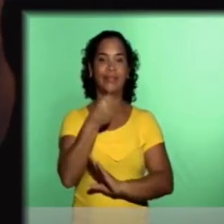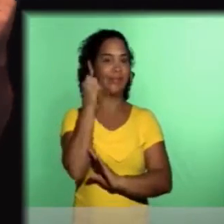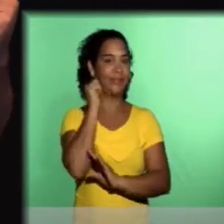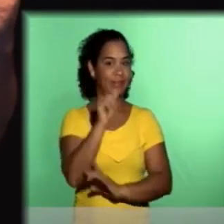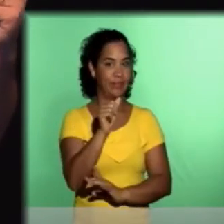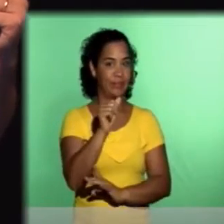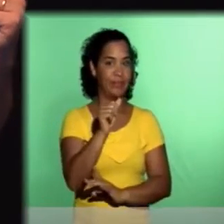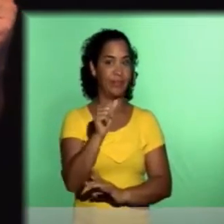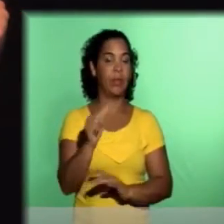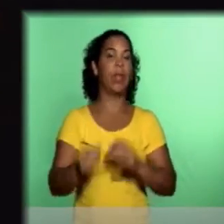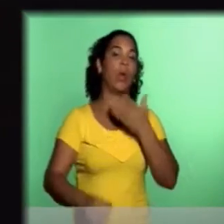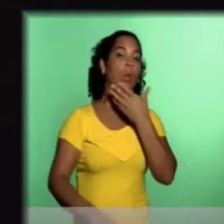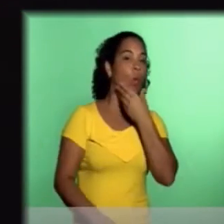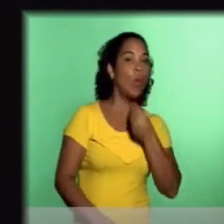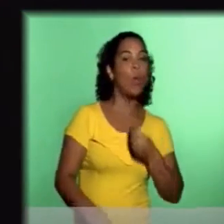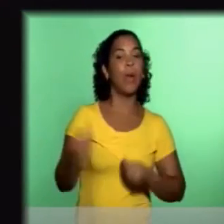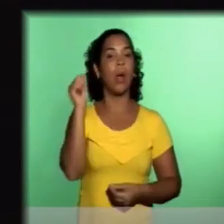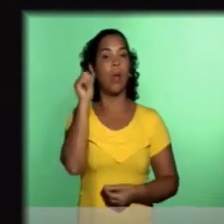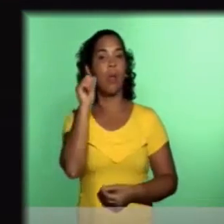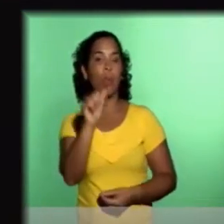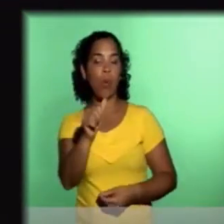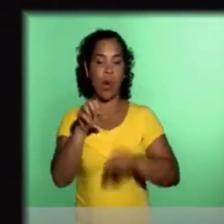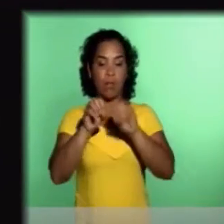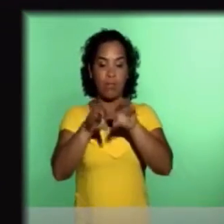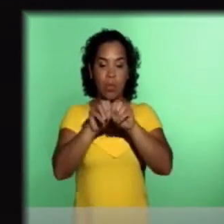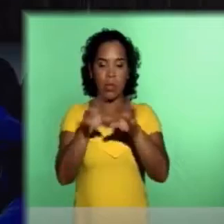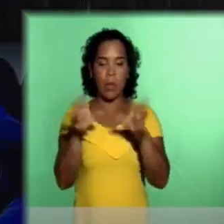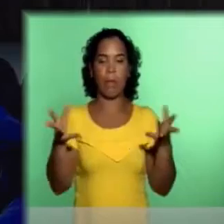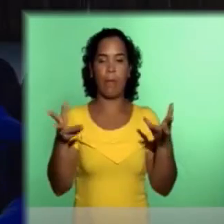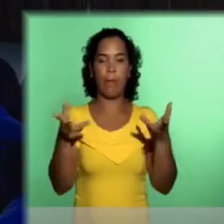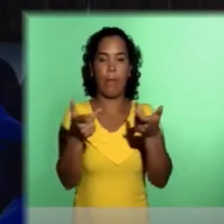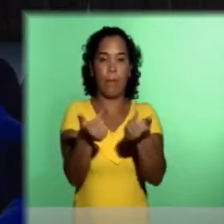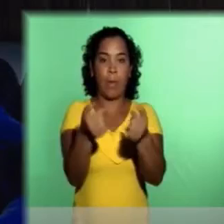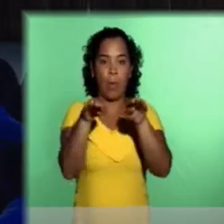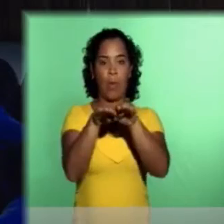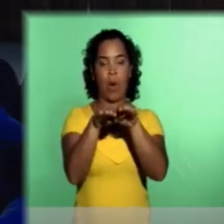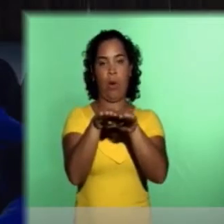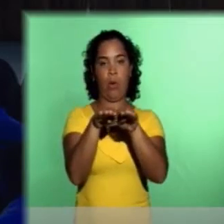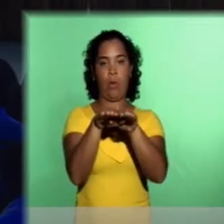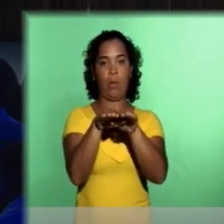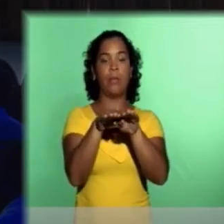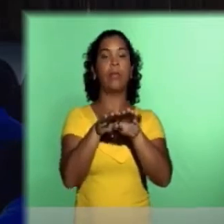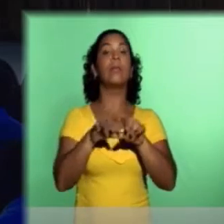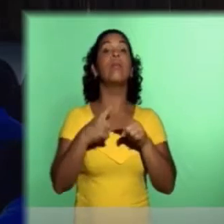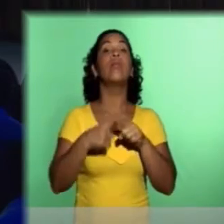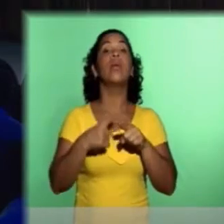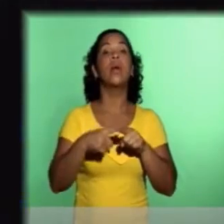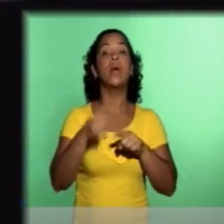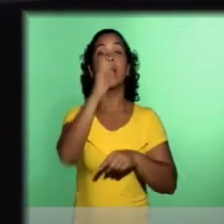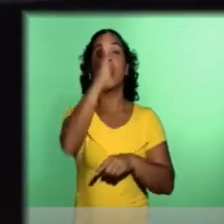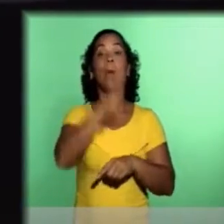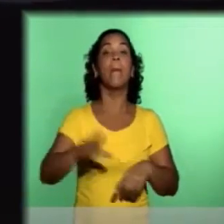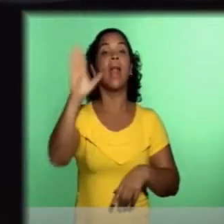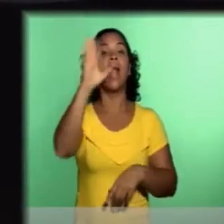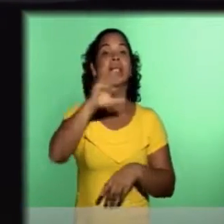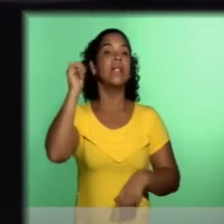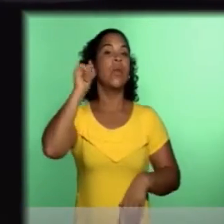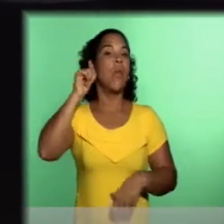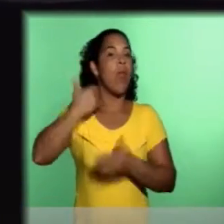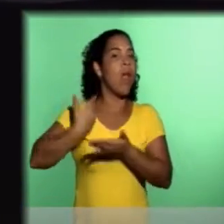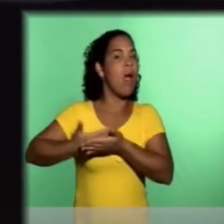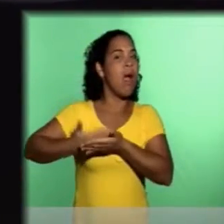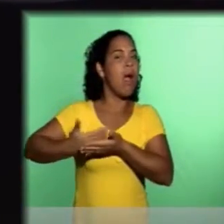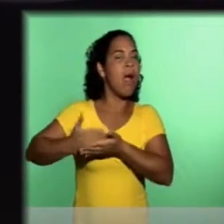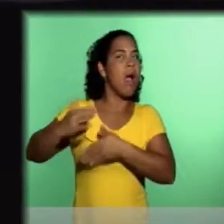paridade entre homens e mulheres na educação. O problema é que no Brasil, as mulheres estudam muito mais do que os